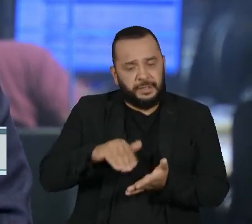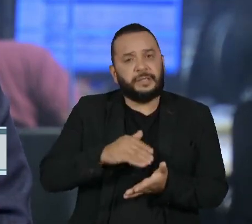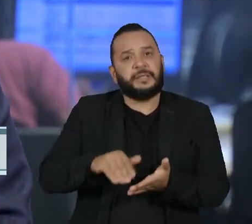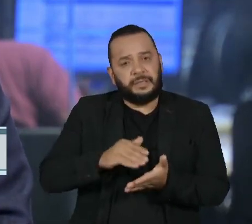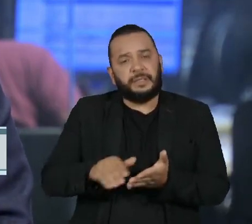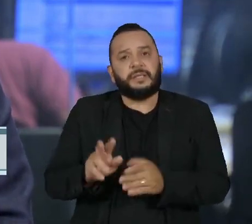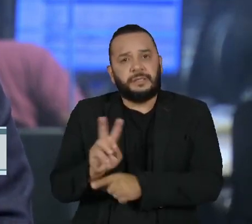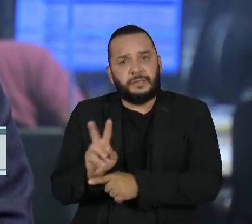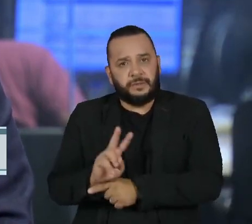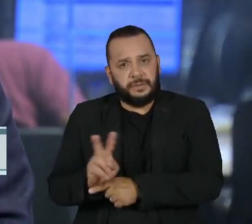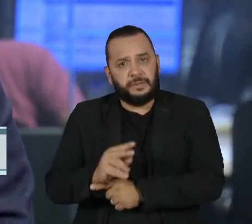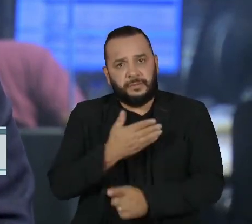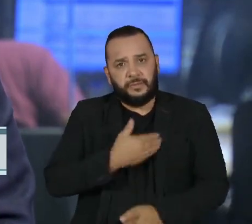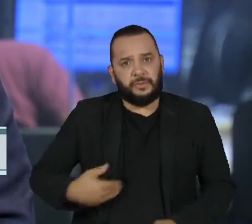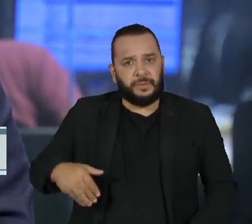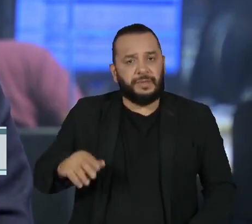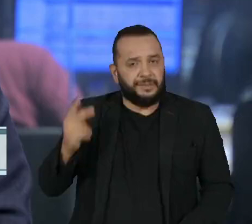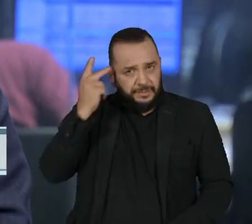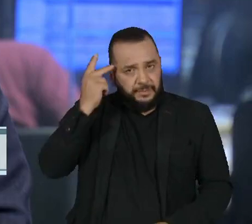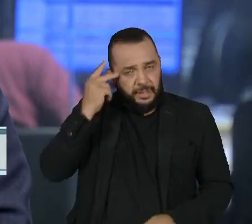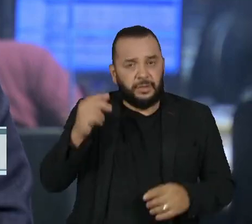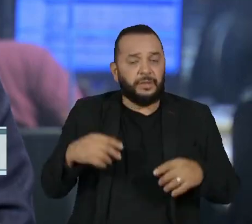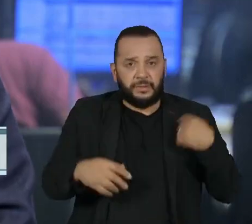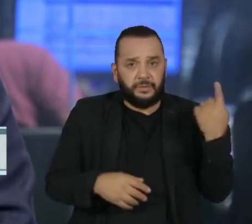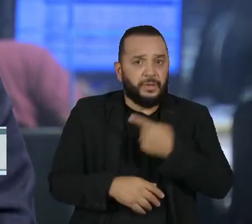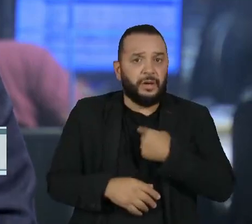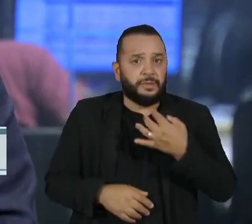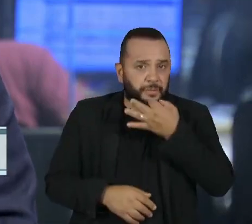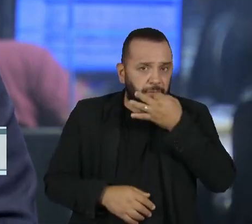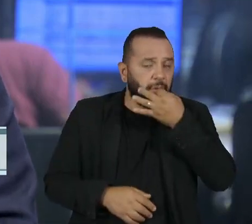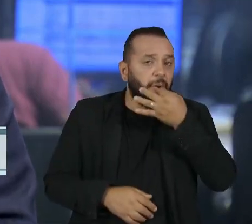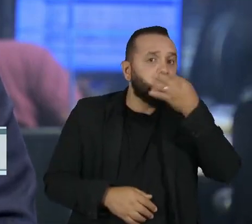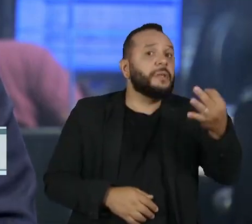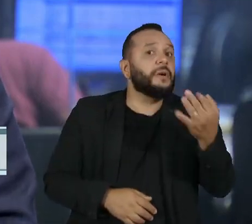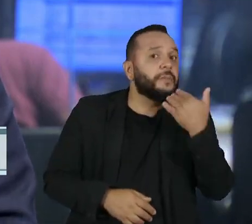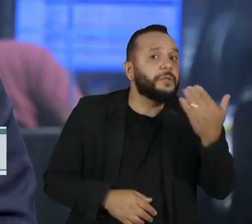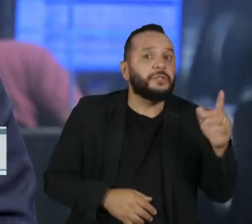Pública de São Paulo, quem nós pedimos um posicionamento oficial, mas não obtivemos resposta.